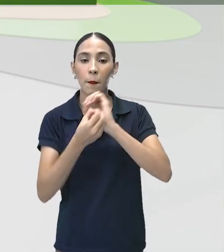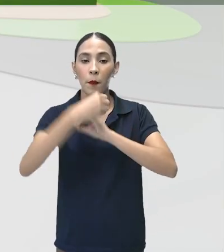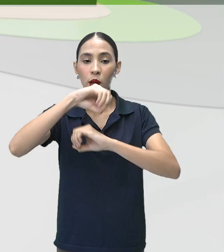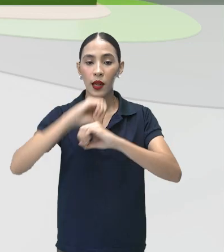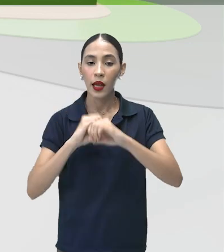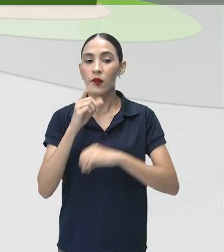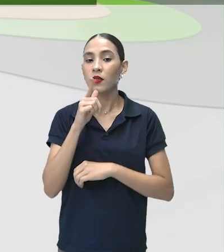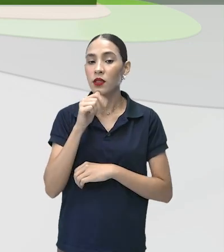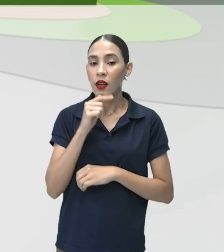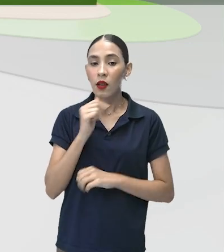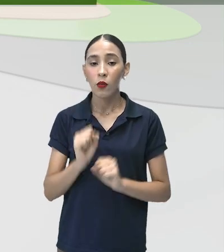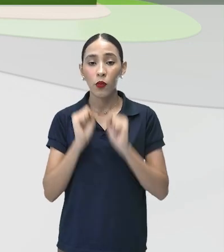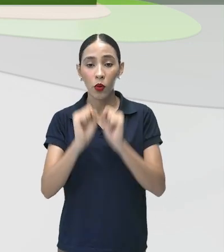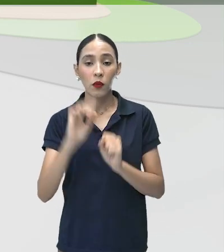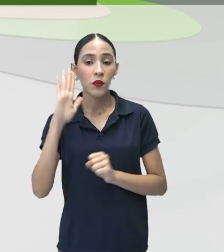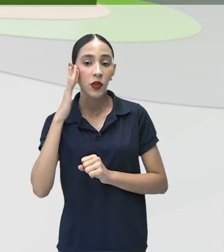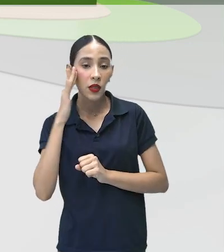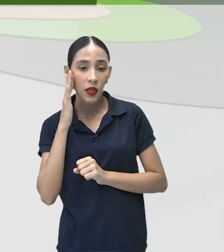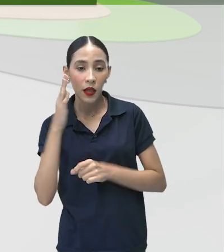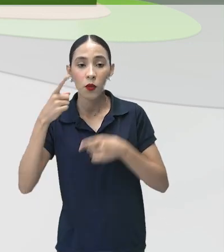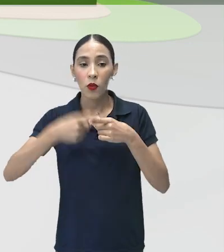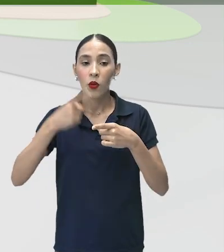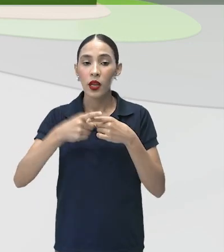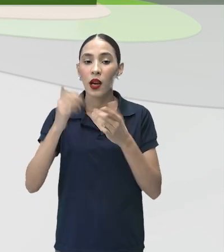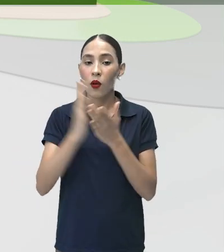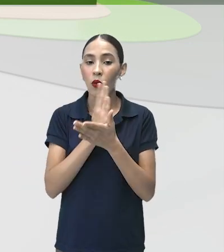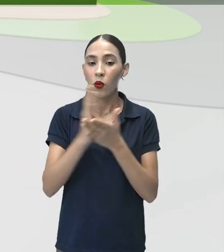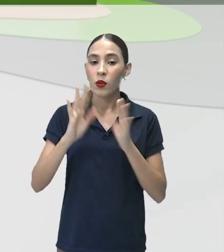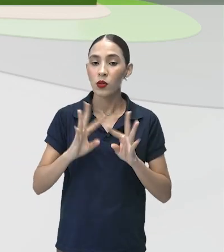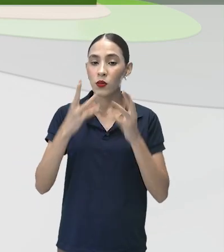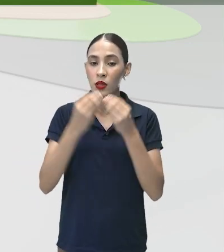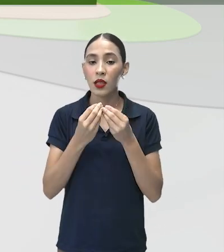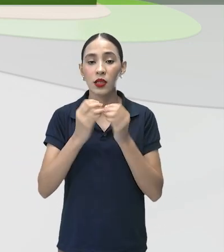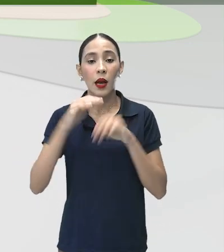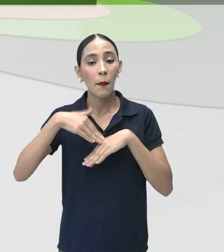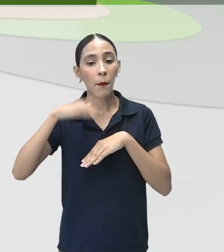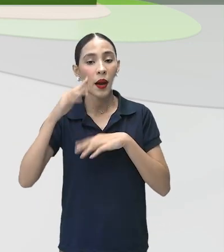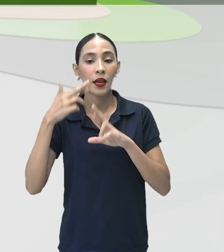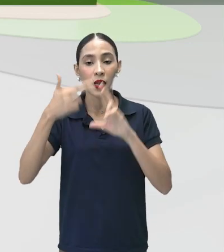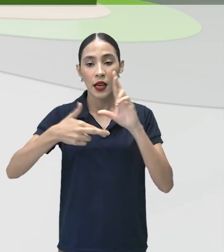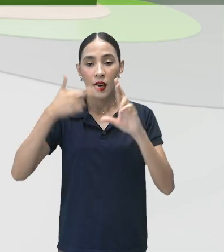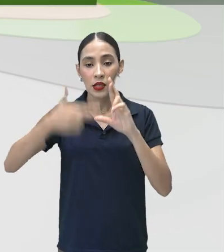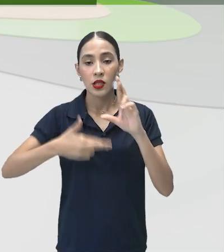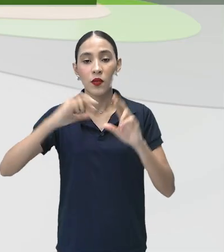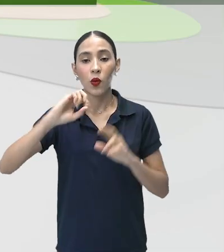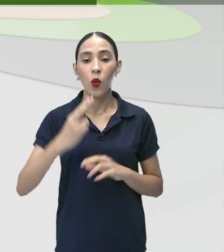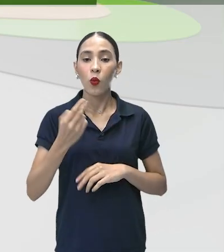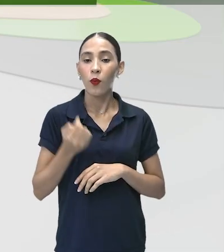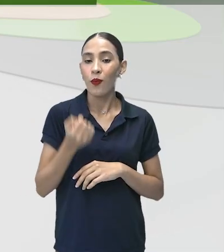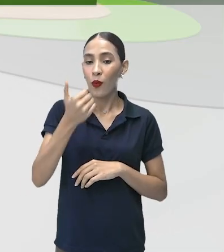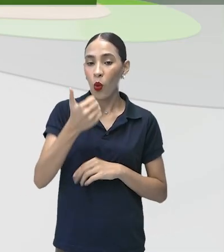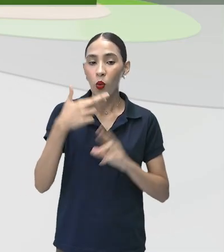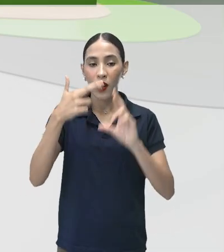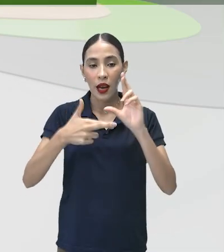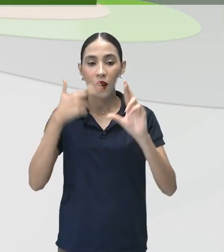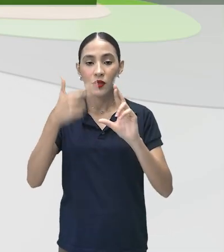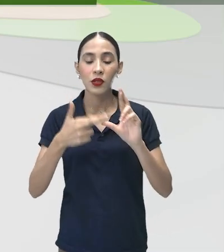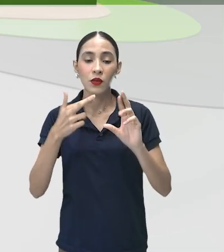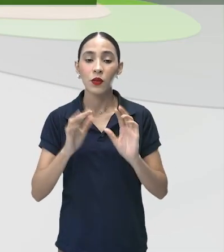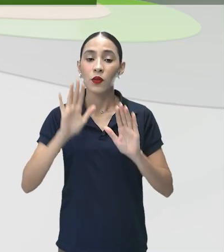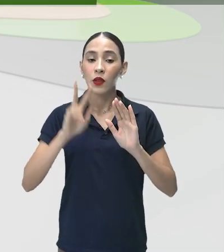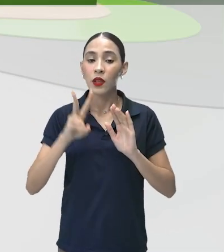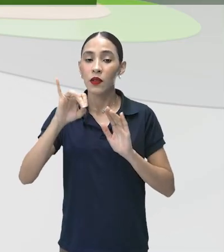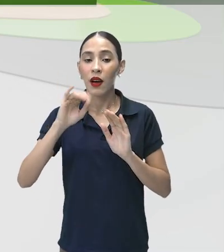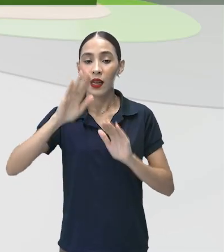uma molécula, nós podemos entender porque alguns elementos eles podem ser mais reativos ou menos reativos, e